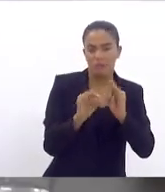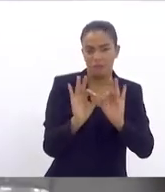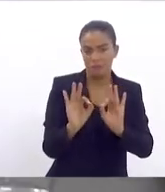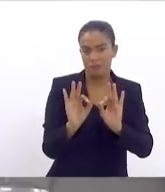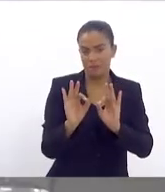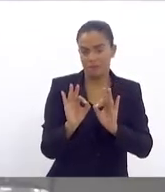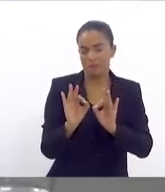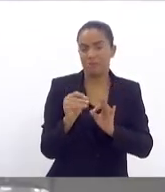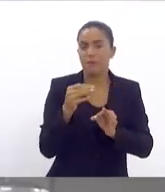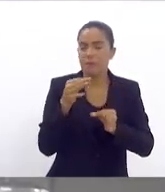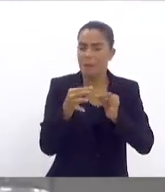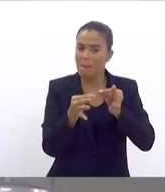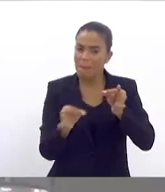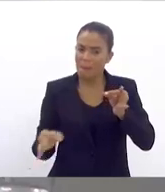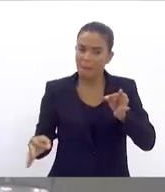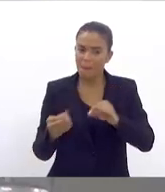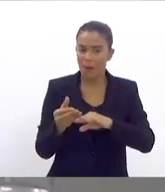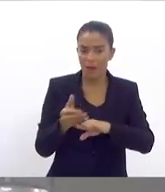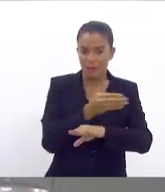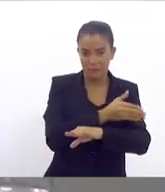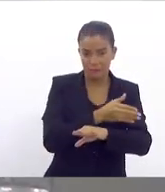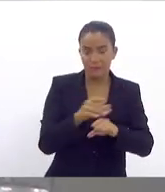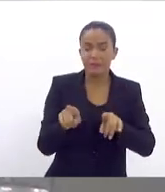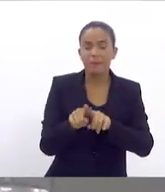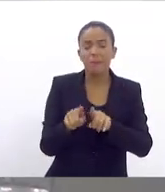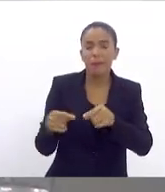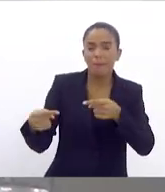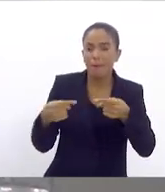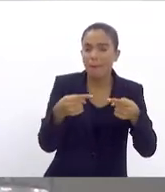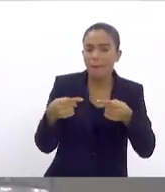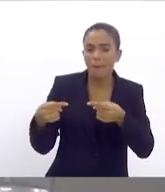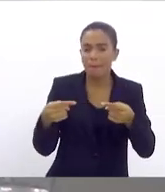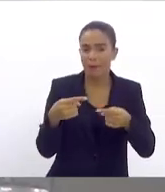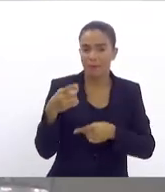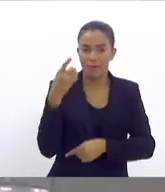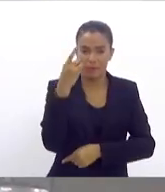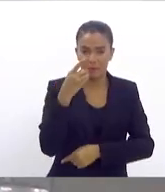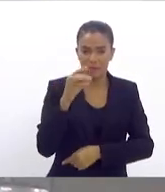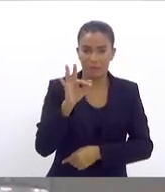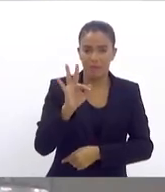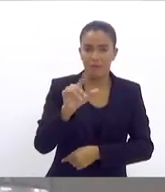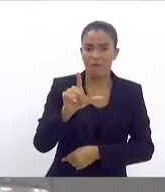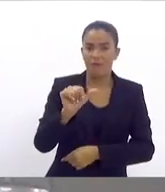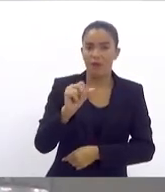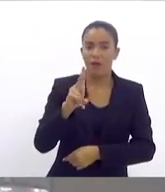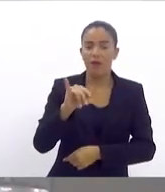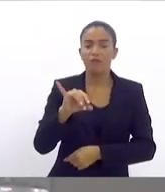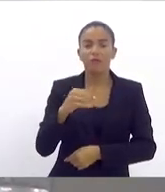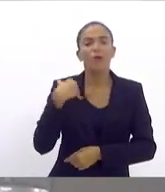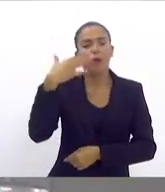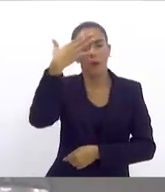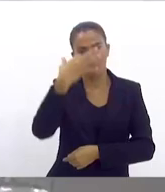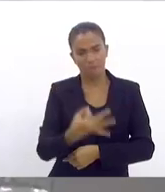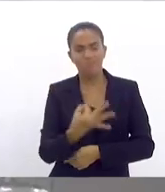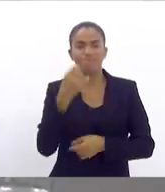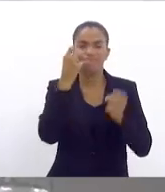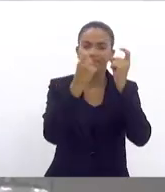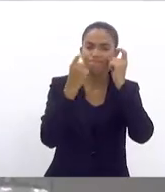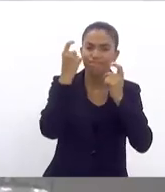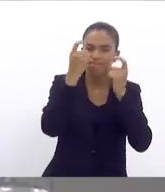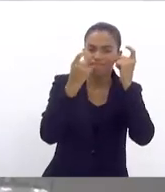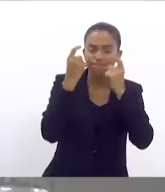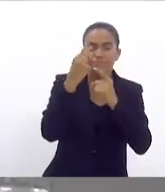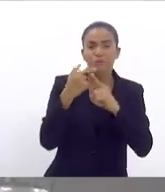fala anterior e dialogar um pouquinho com a fala do deputado Flávio e compreendendo a preocupação de Vossa Excelência. O que a